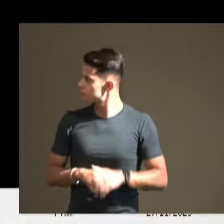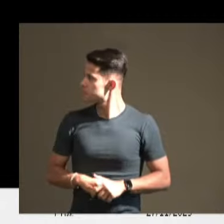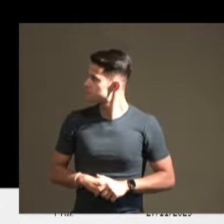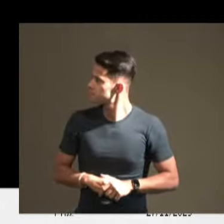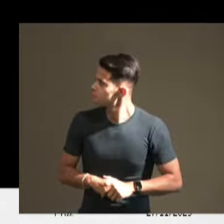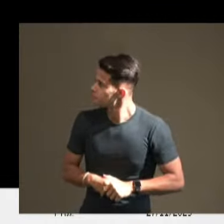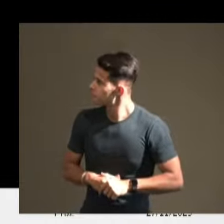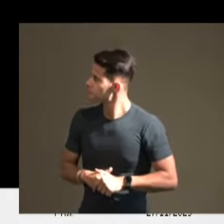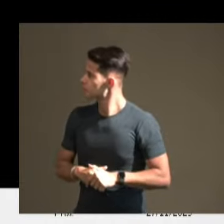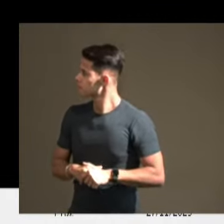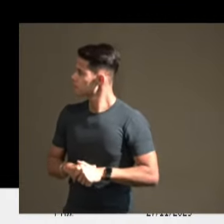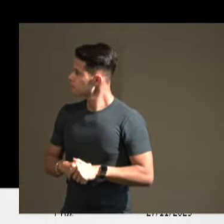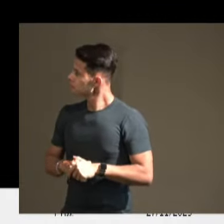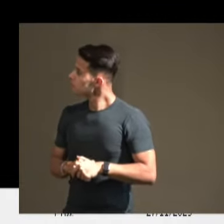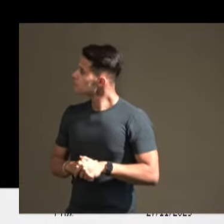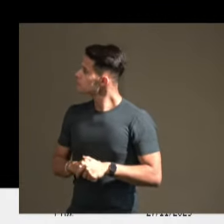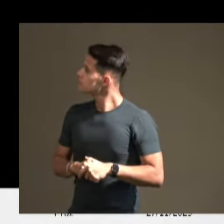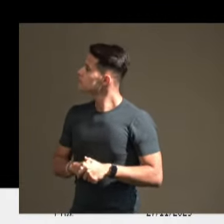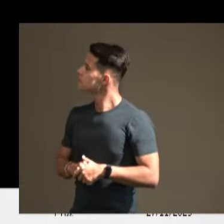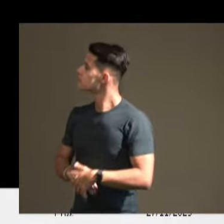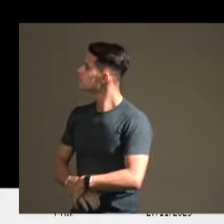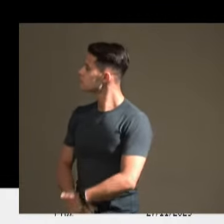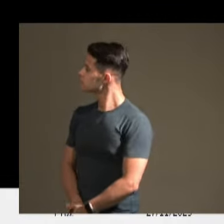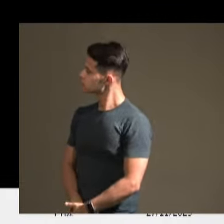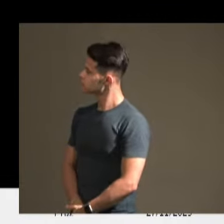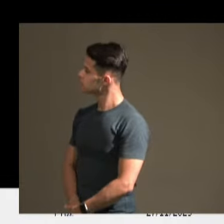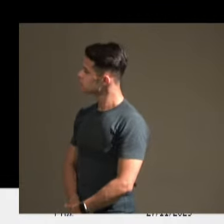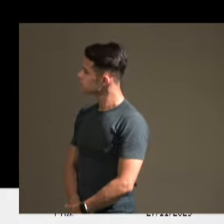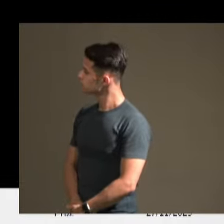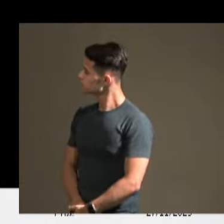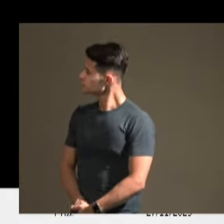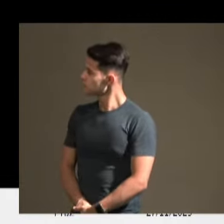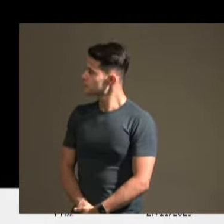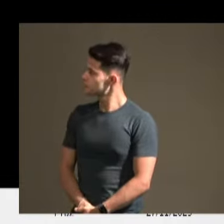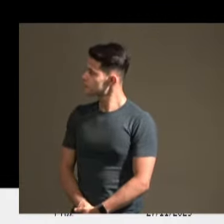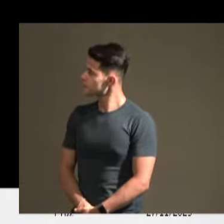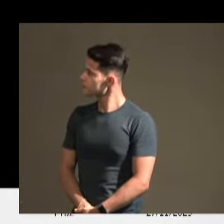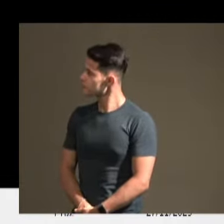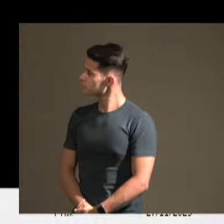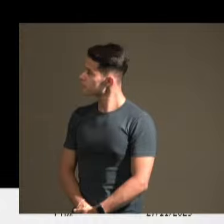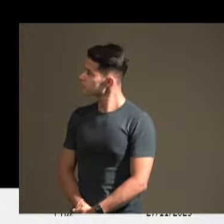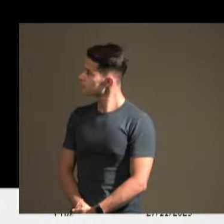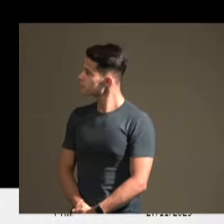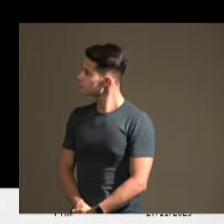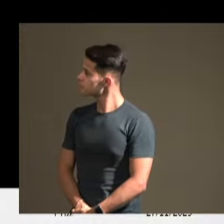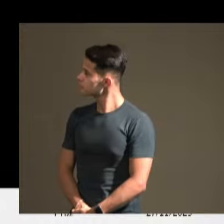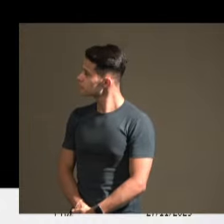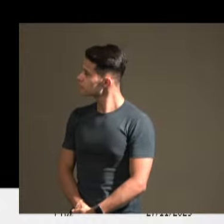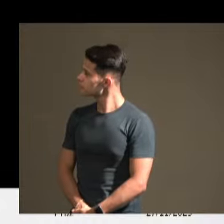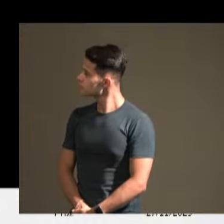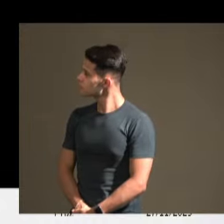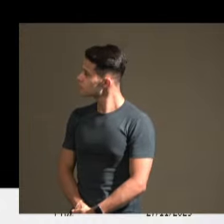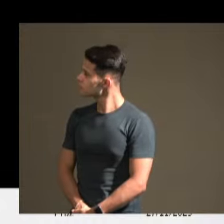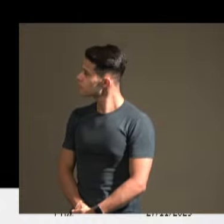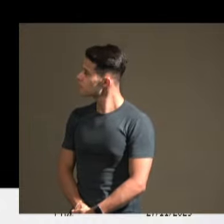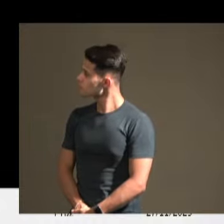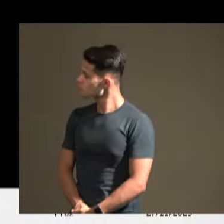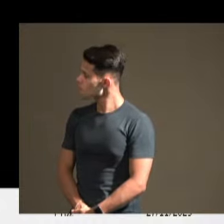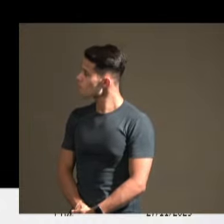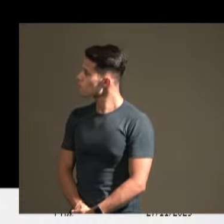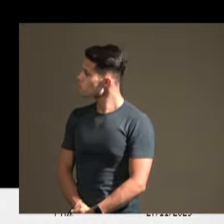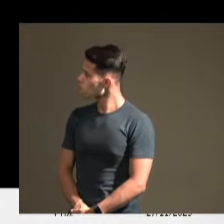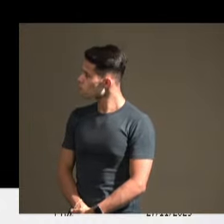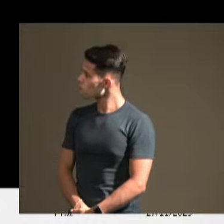Sem Limite, com uma letra horizontal e nas cores azul, laranja e verde. O Novo Viver Sem Limite é por um Brasil mais inclusivo e igualitário.